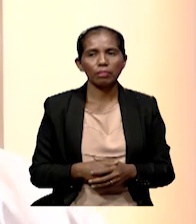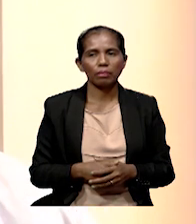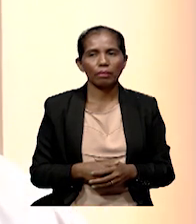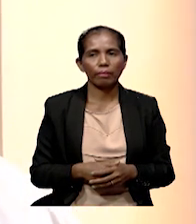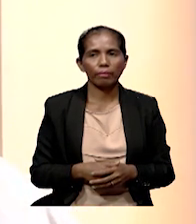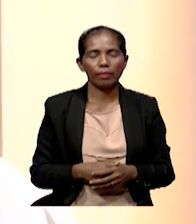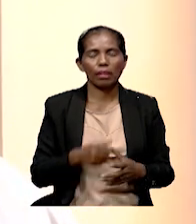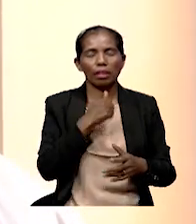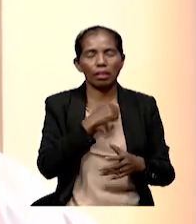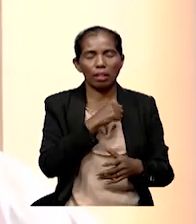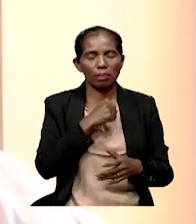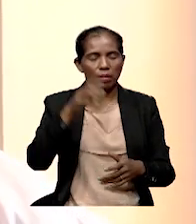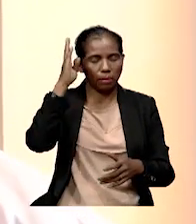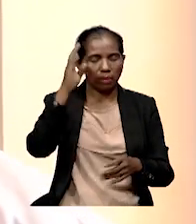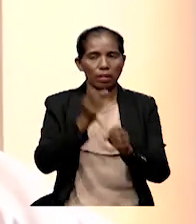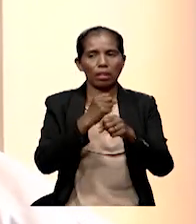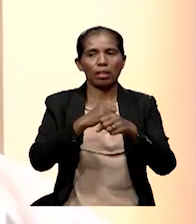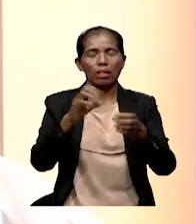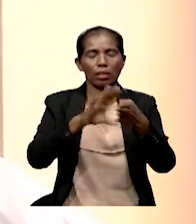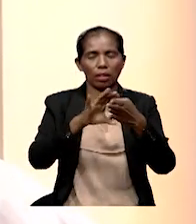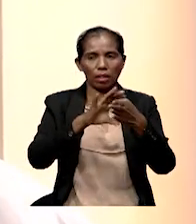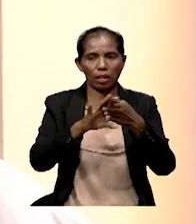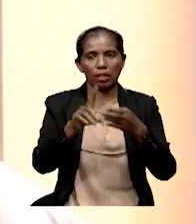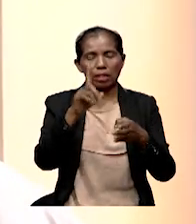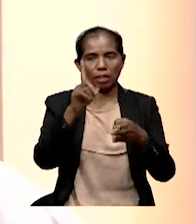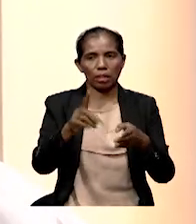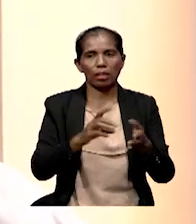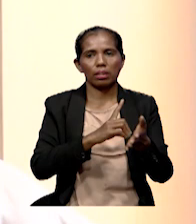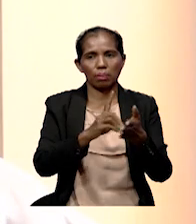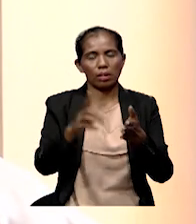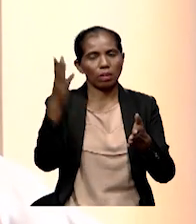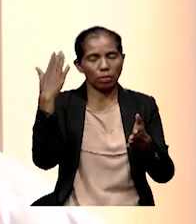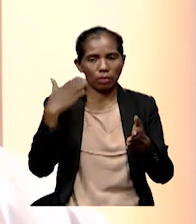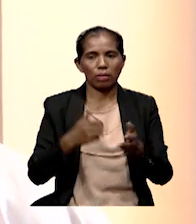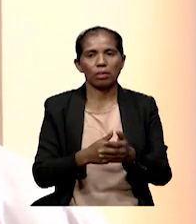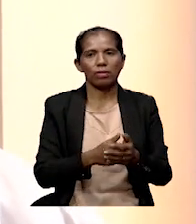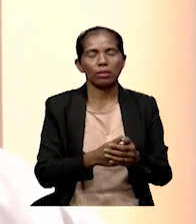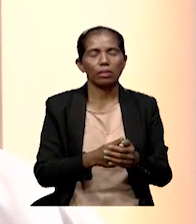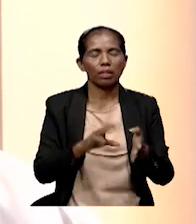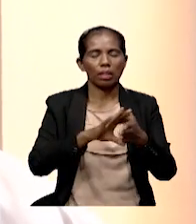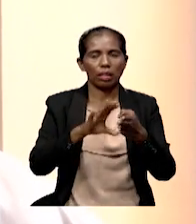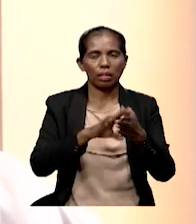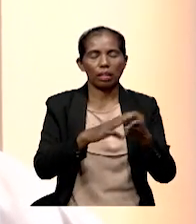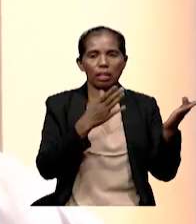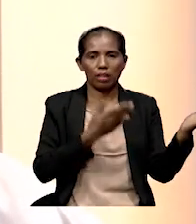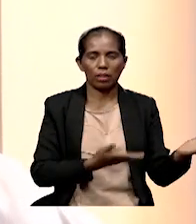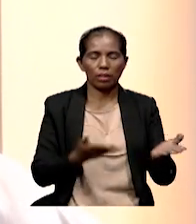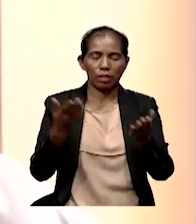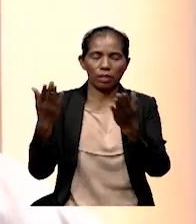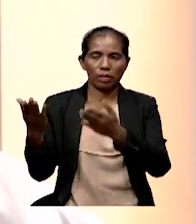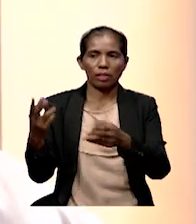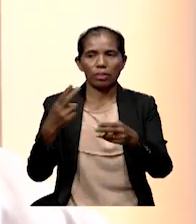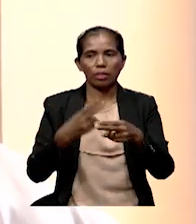Conferência Episcopal, halo tem uma carta ida, né, bem, semana que tu queres, carta, né, halo tem uma carta ida, em nome da